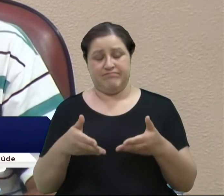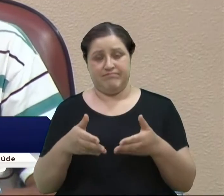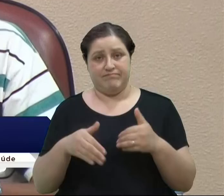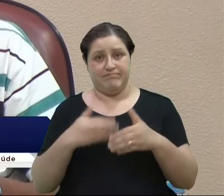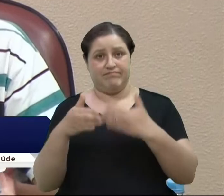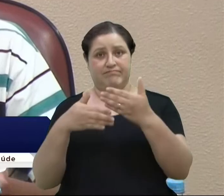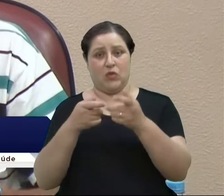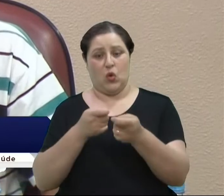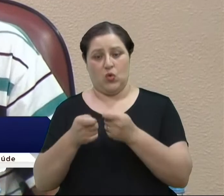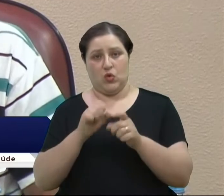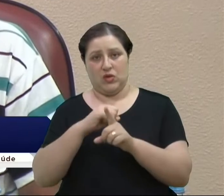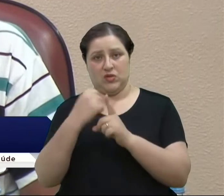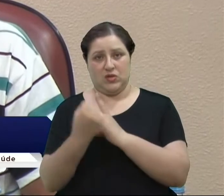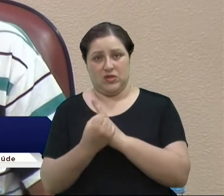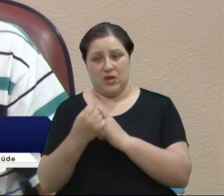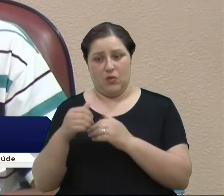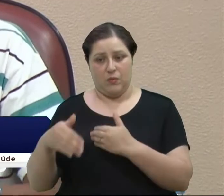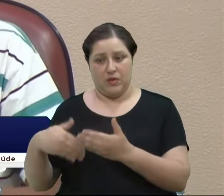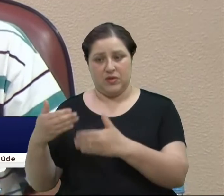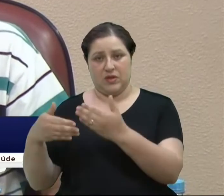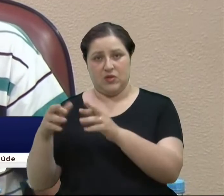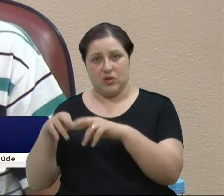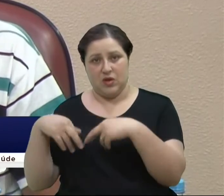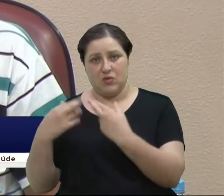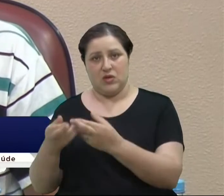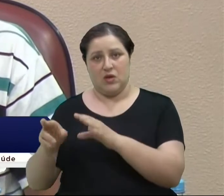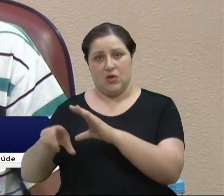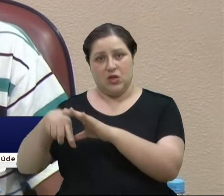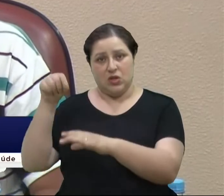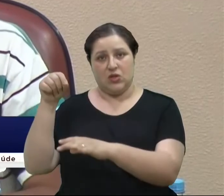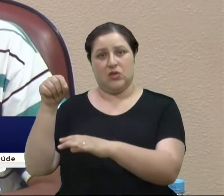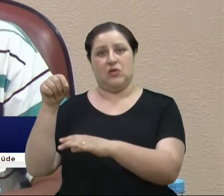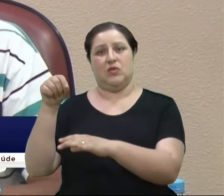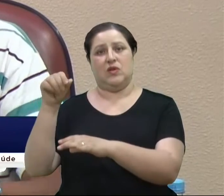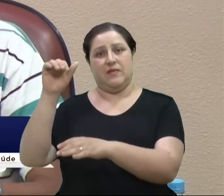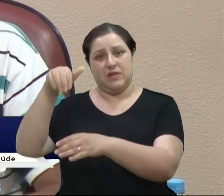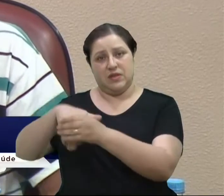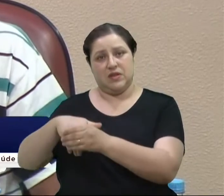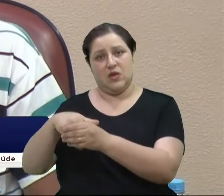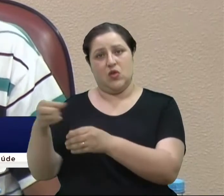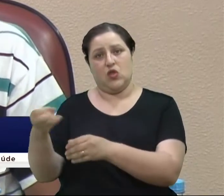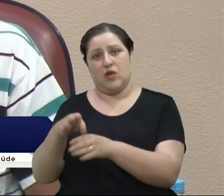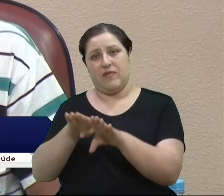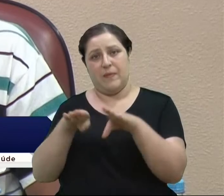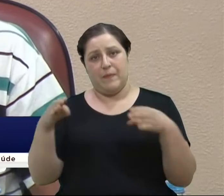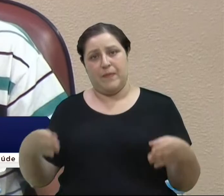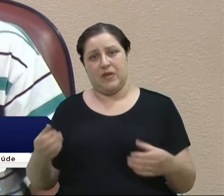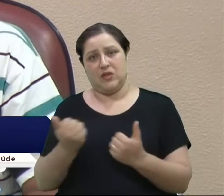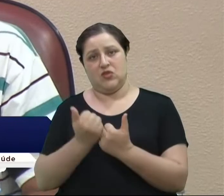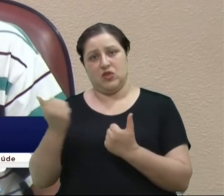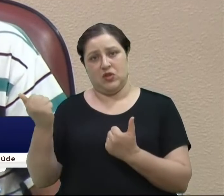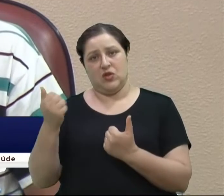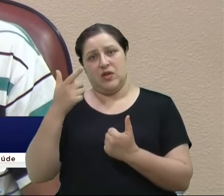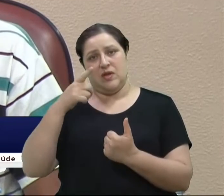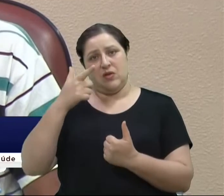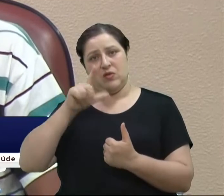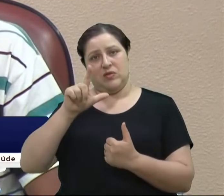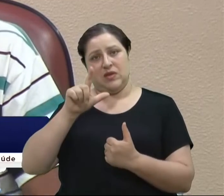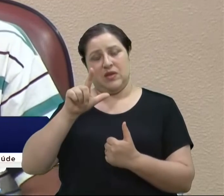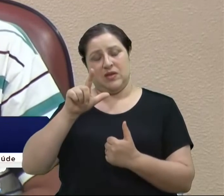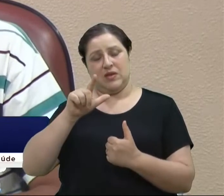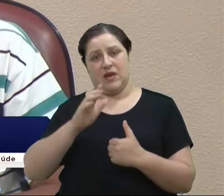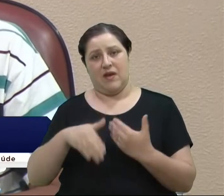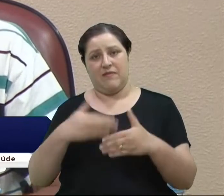a gente está em processo de reunião e eleição da nova mesa diretora, mas que teve sim um avanço de comunicação com o Conselho Municipal de